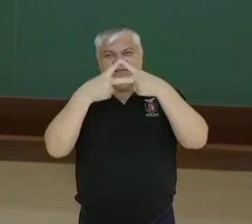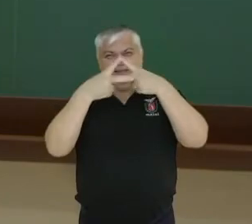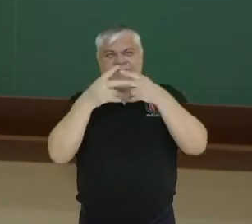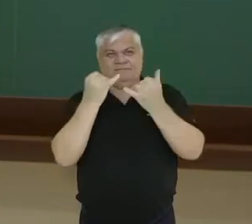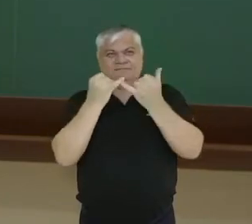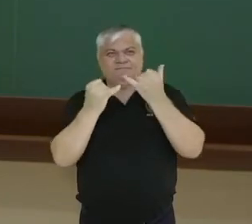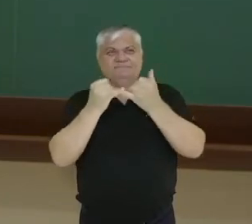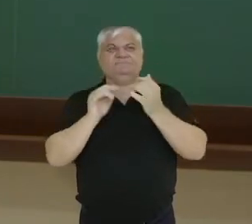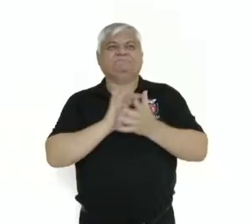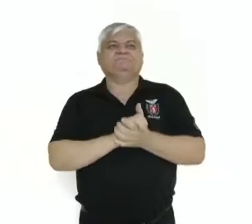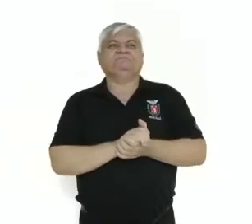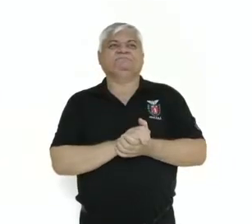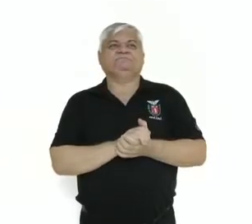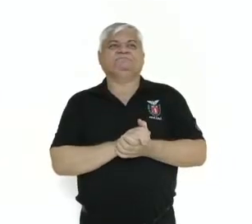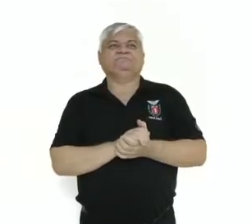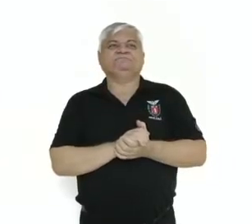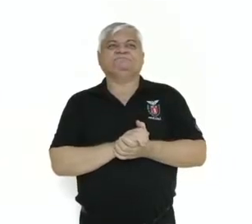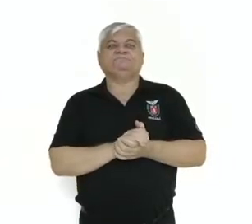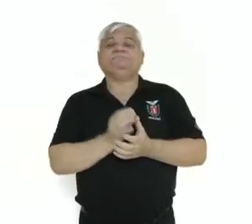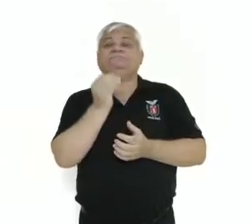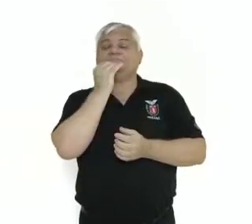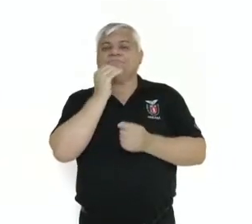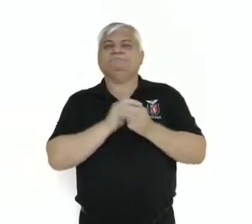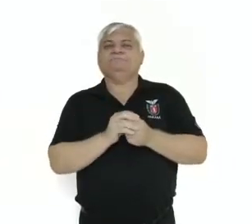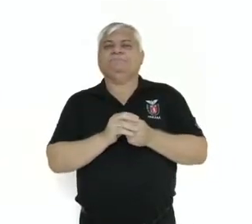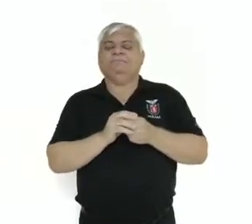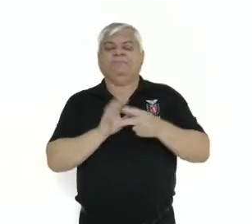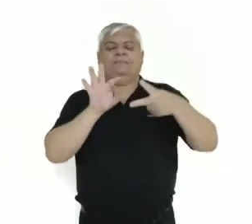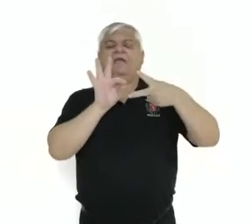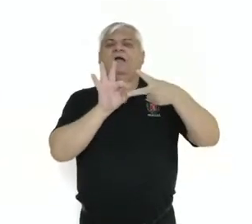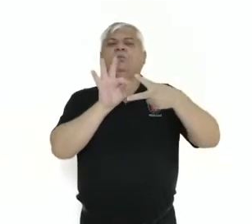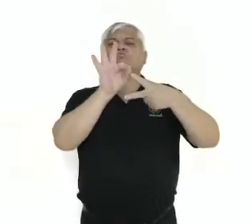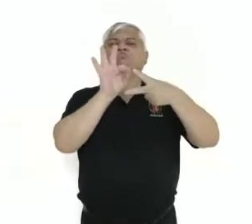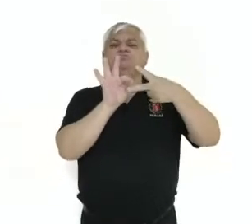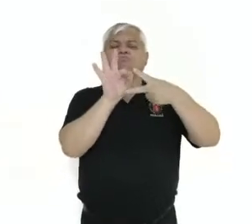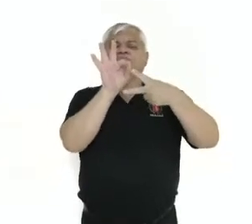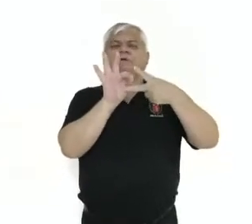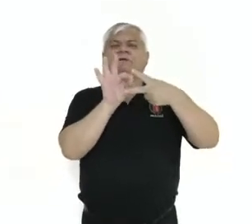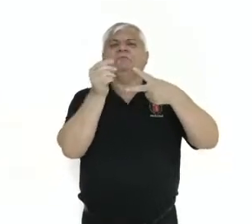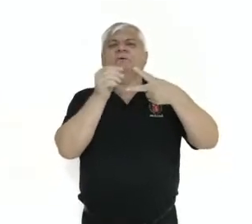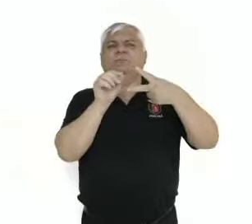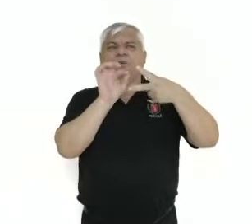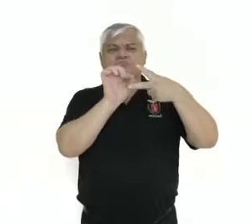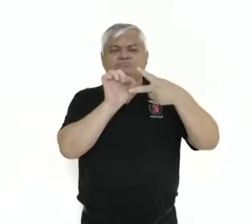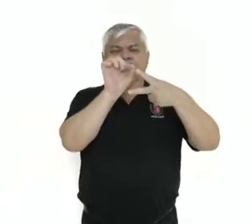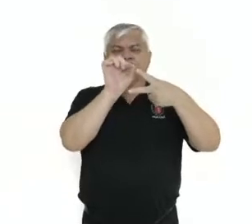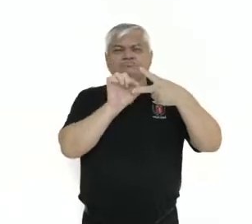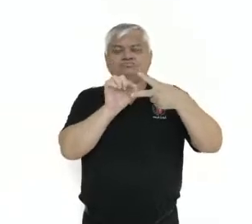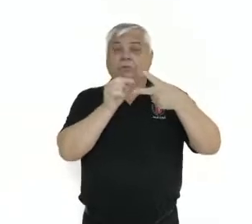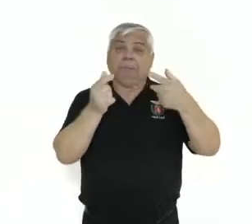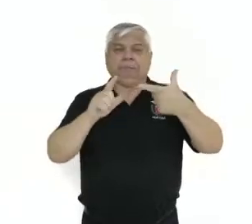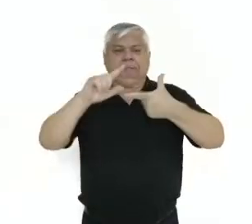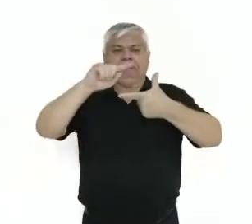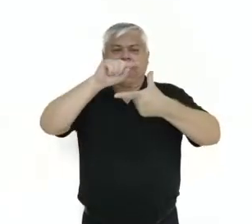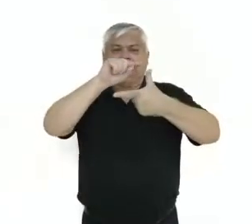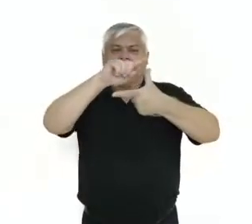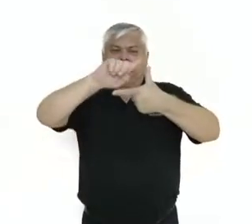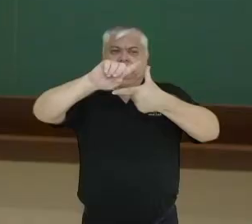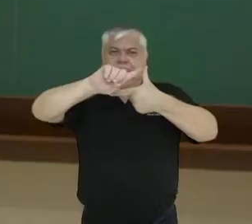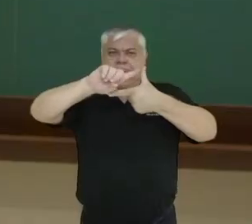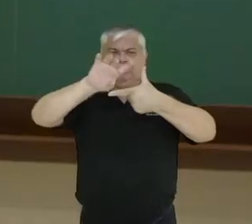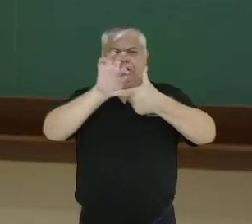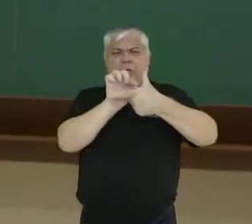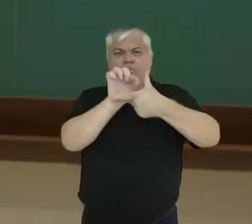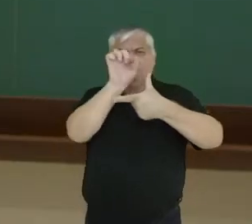tá bom? Então, nós vamos traçar a altura aqui em relação a esse triângulo retângulo, ok? Retângulo, 90 graus. Tracei a